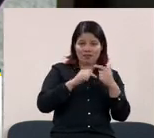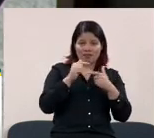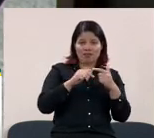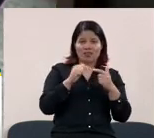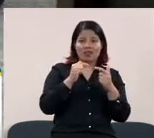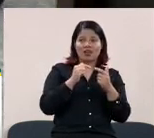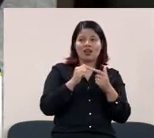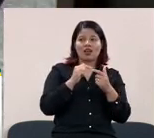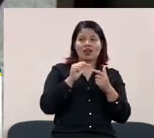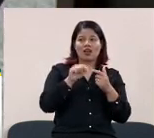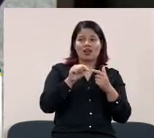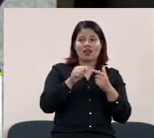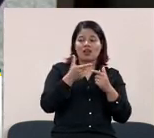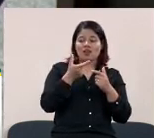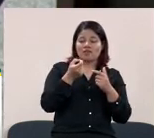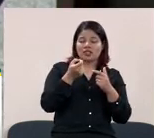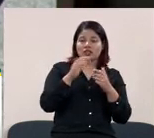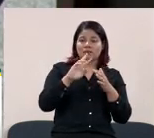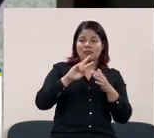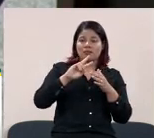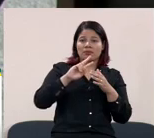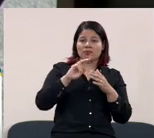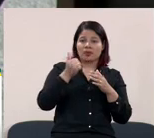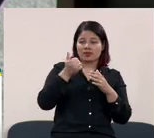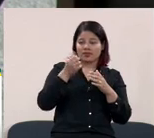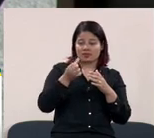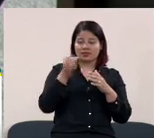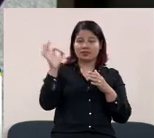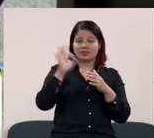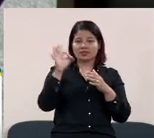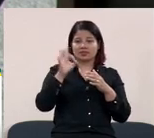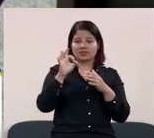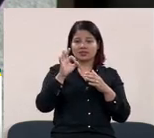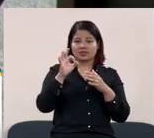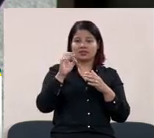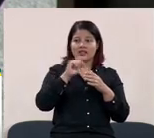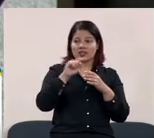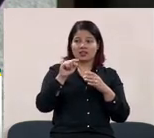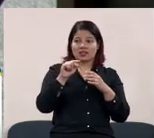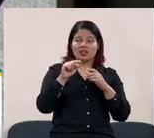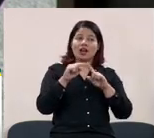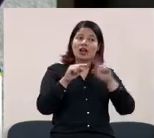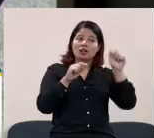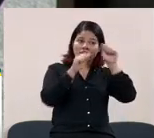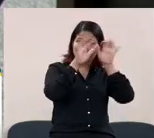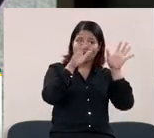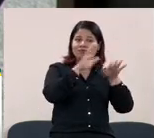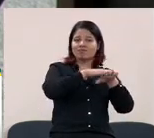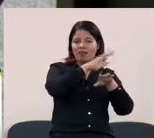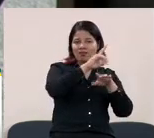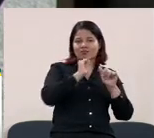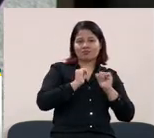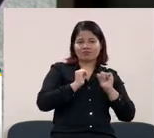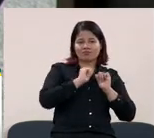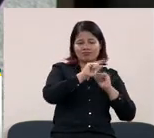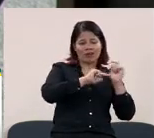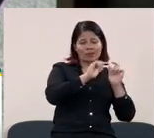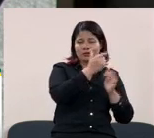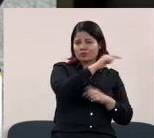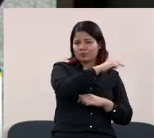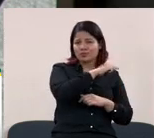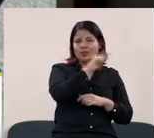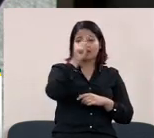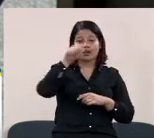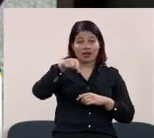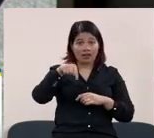de 20% para 16%, reduziu a taxa de desocupação do estado do Amapá. Só perdemos para o Acre. Né? Então, demonstra que realmente